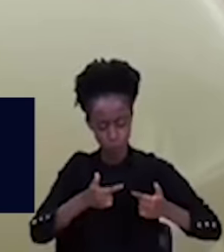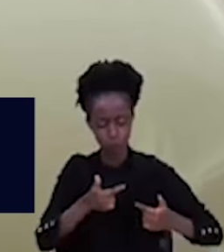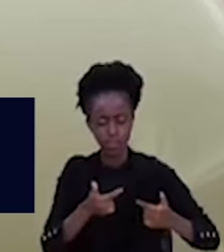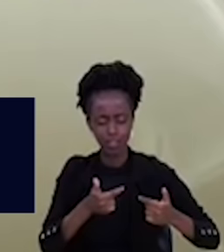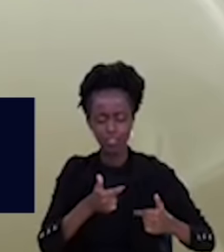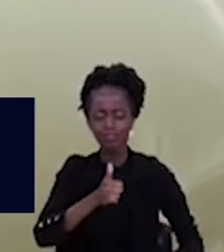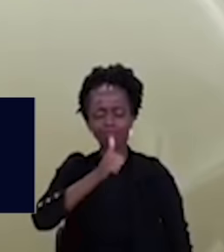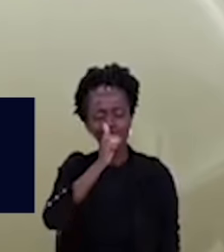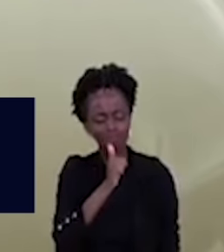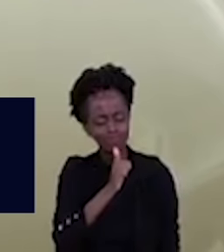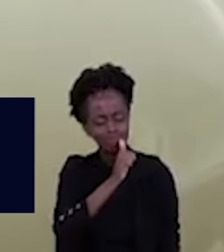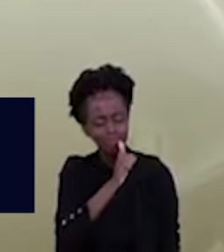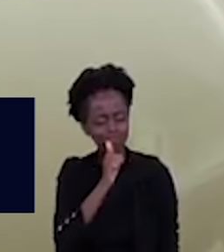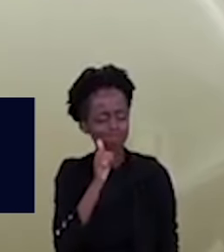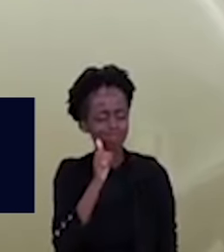sacrificar.